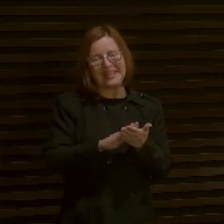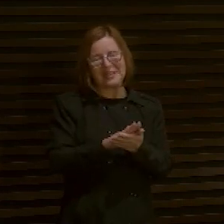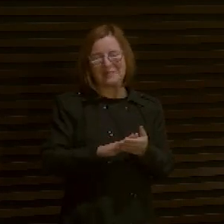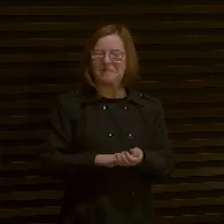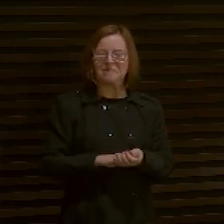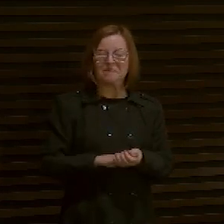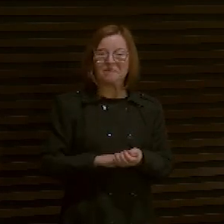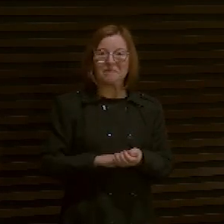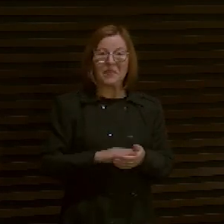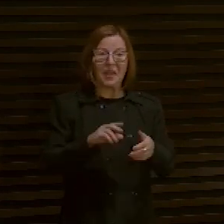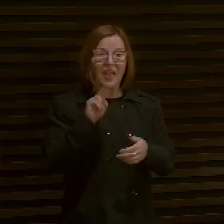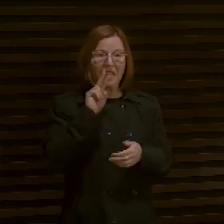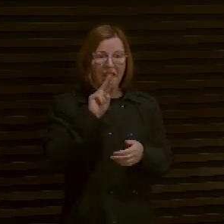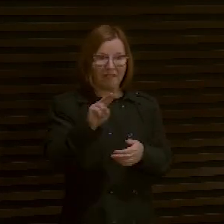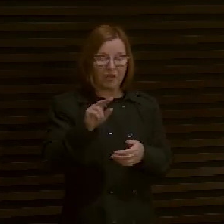não creem.